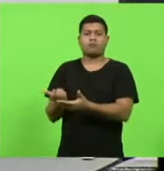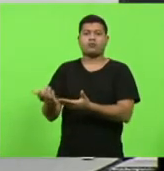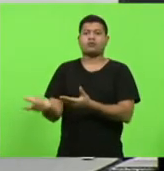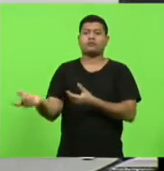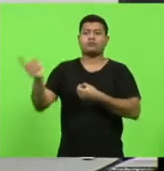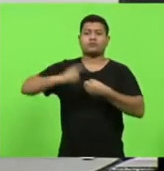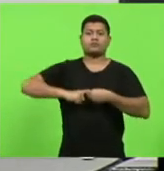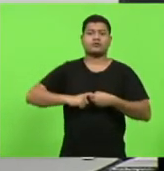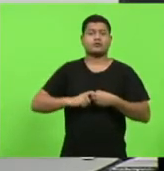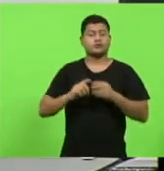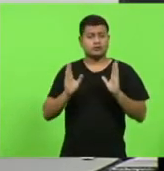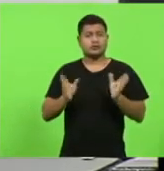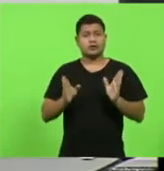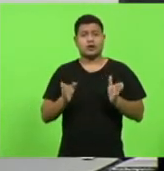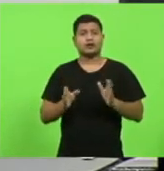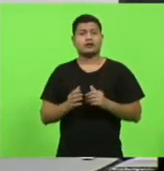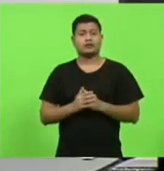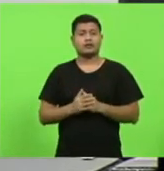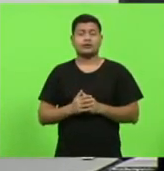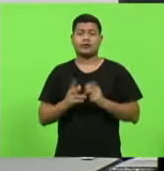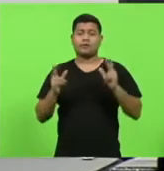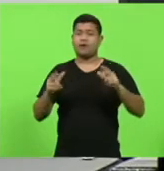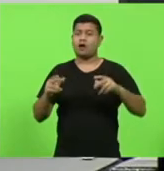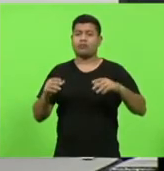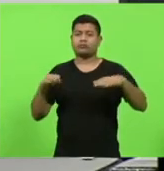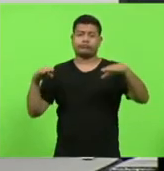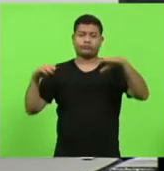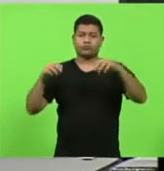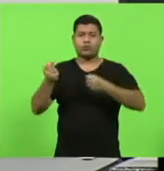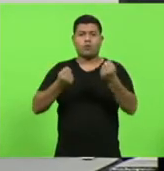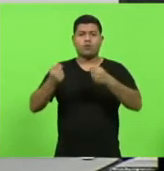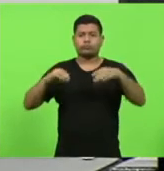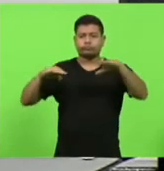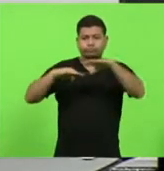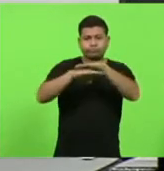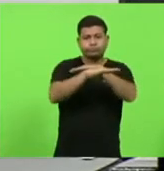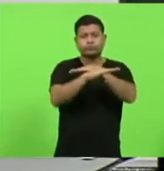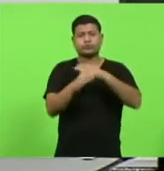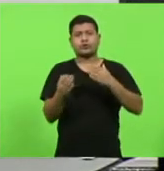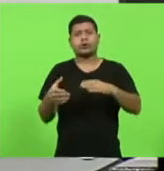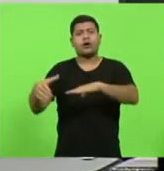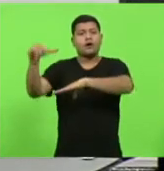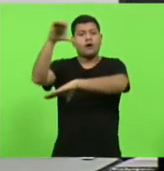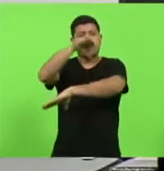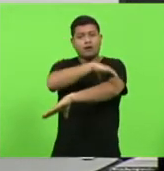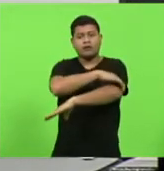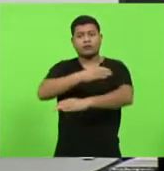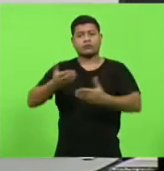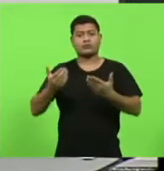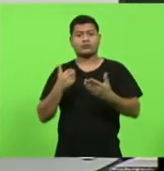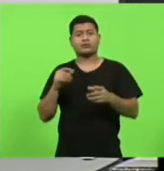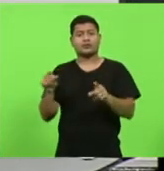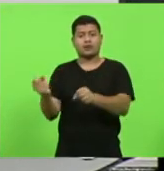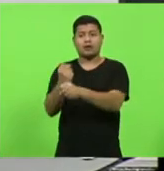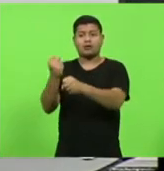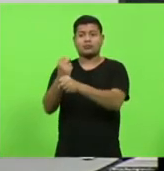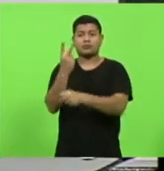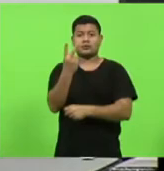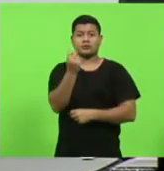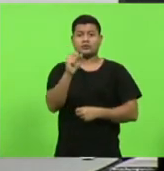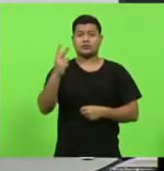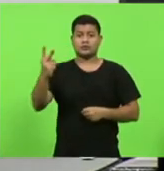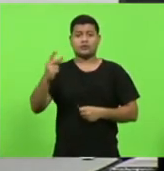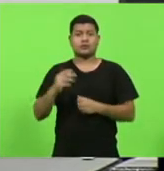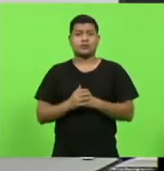isso em túneis, em viadutos, nas obras da 282. E